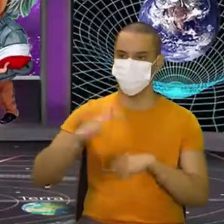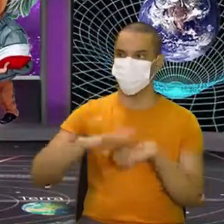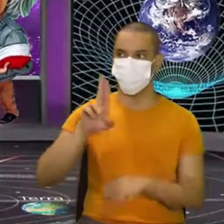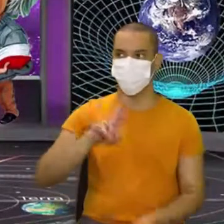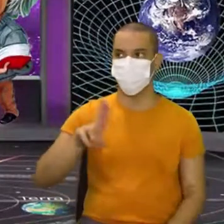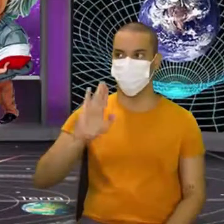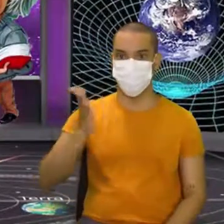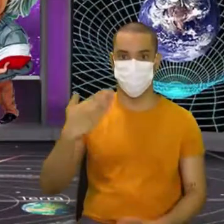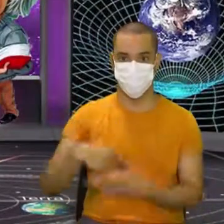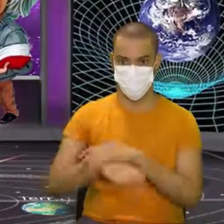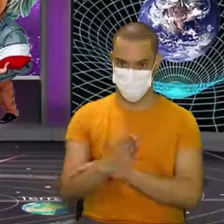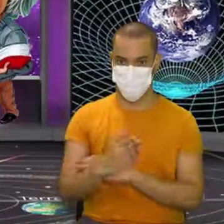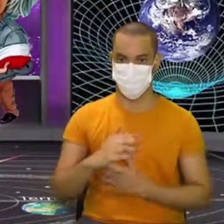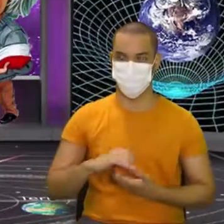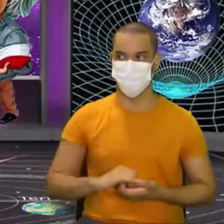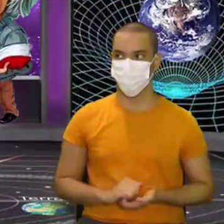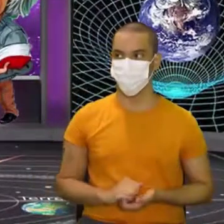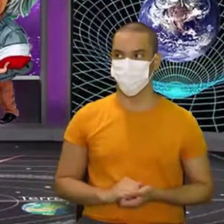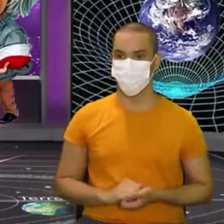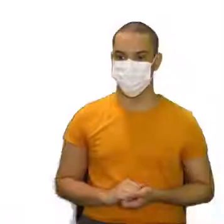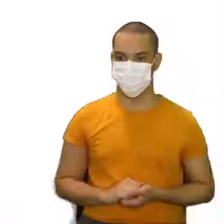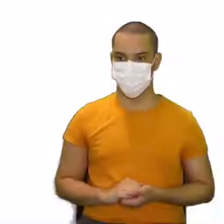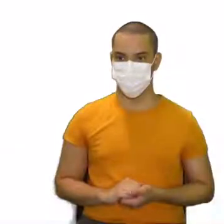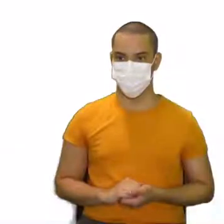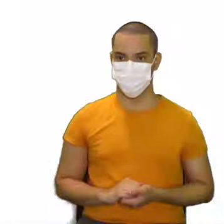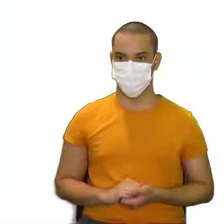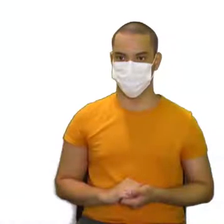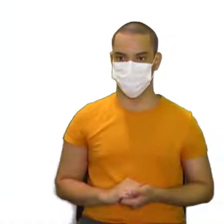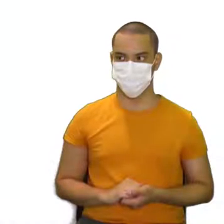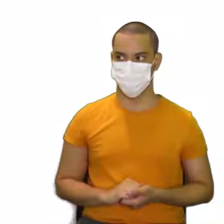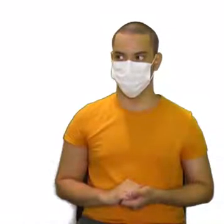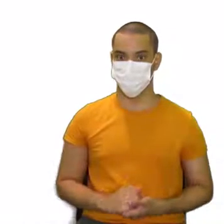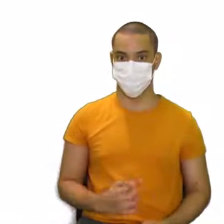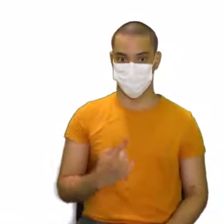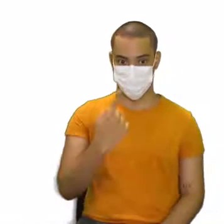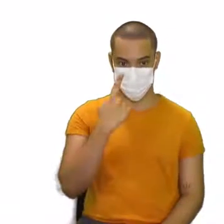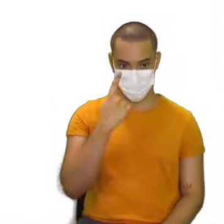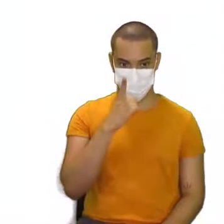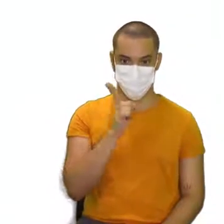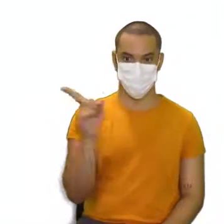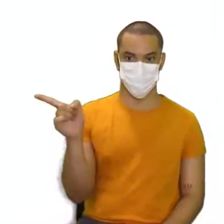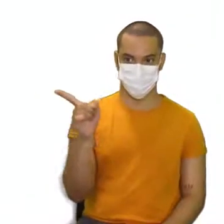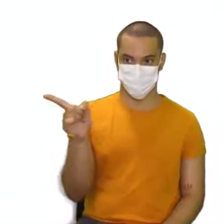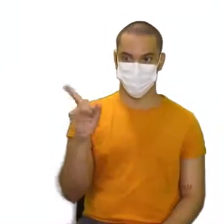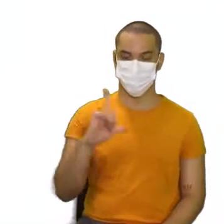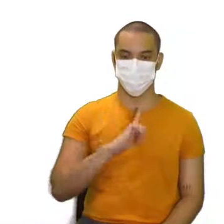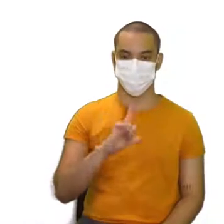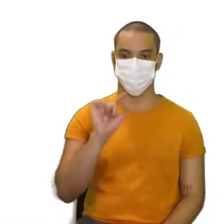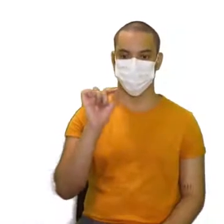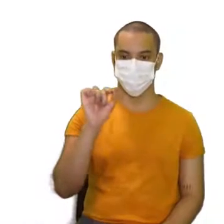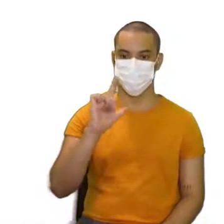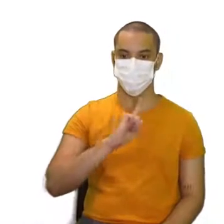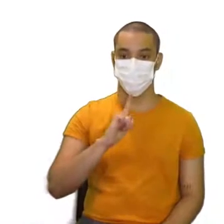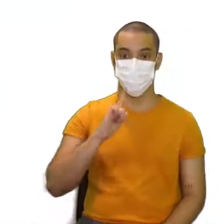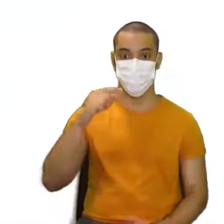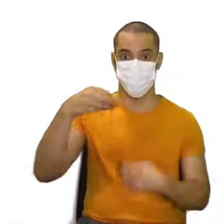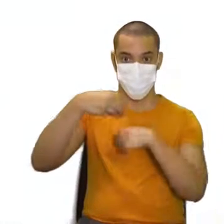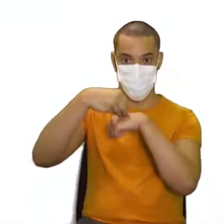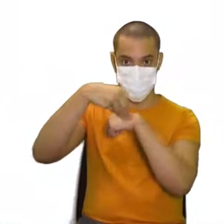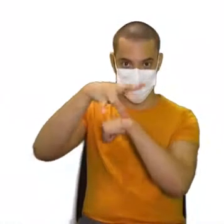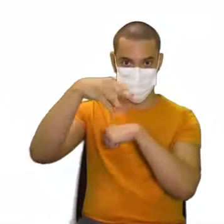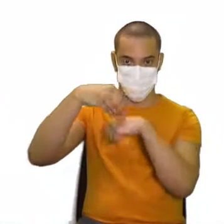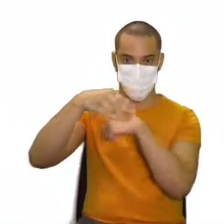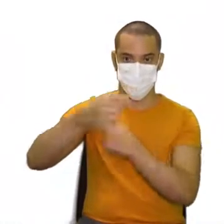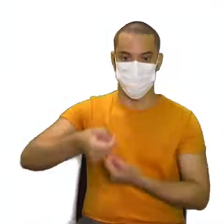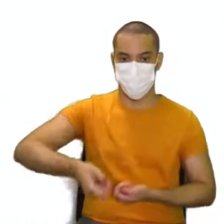vamos lá continuando Bom vamos lá para o slide da olha só aqui eu já vou dar a dica para vocês